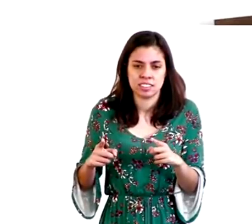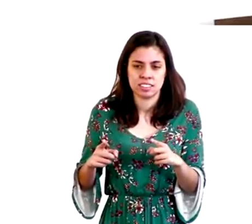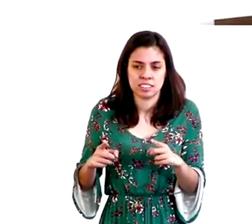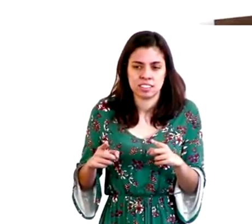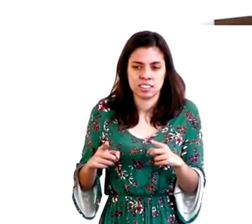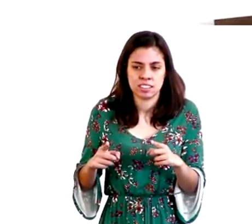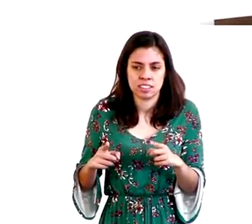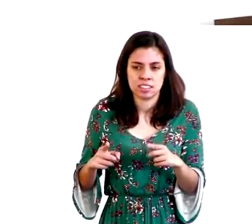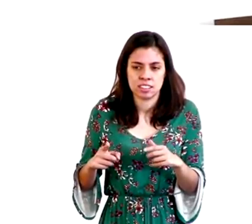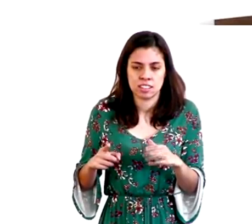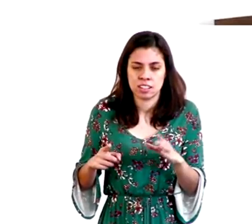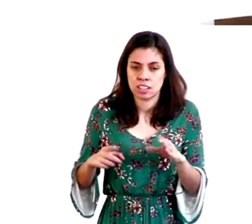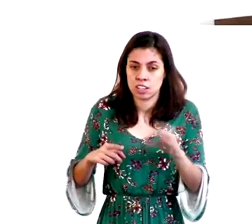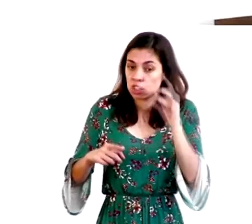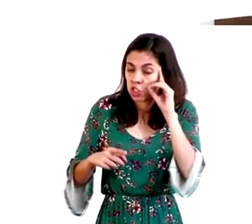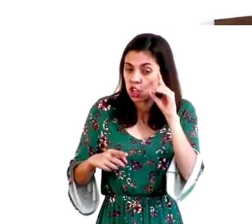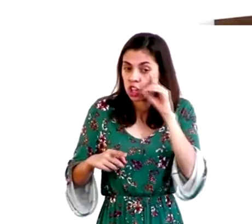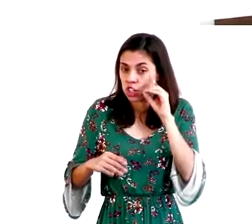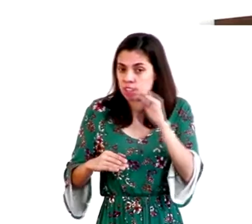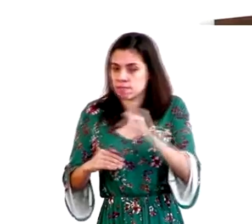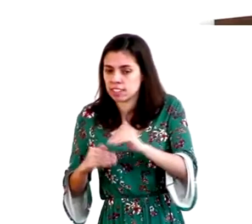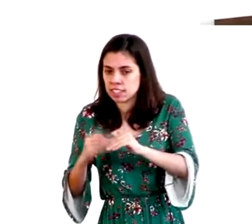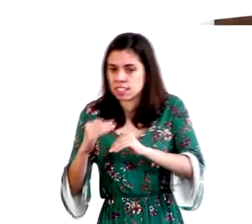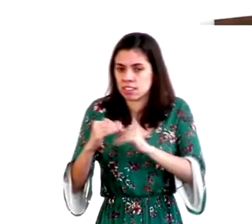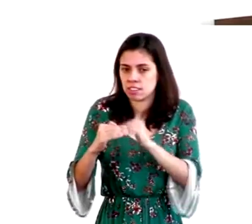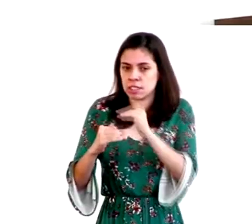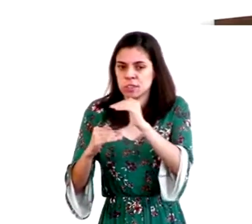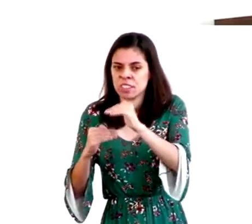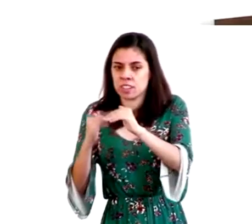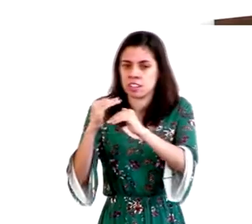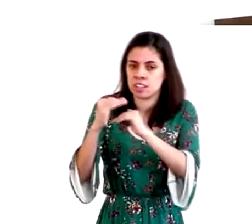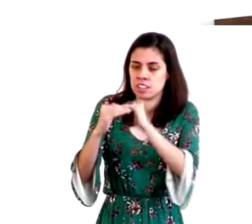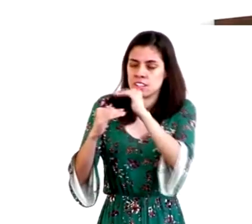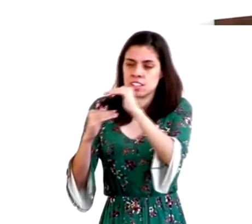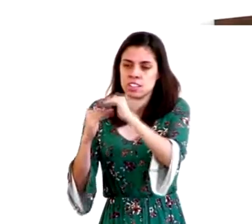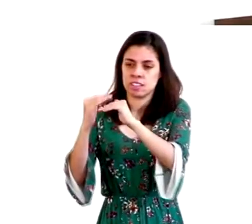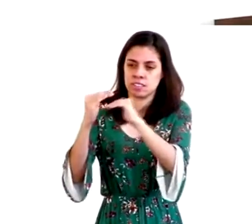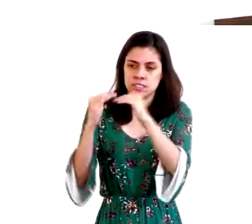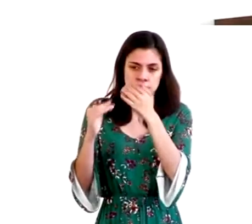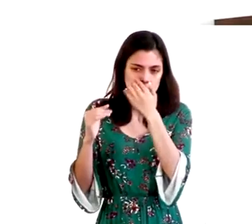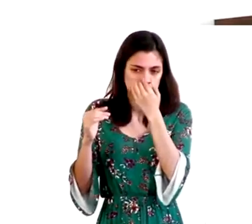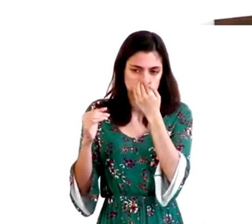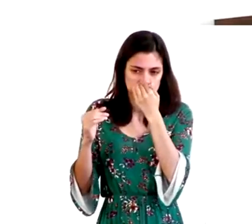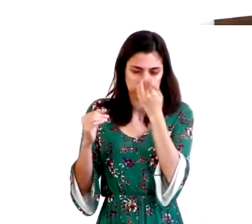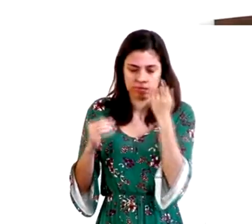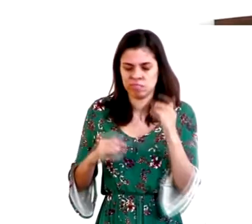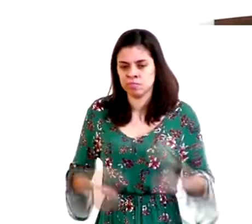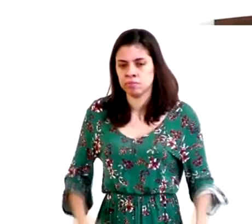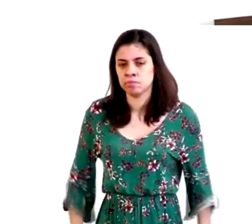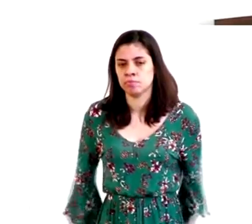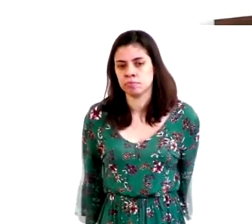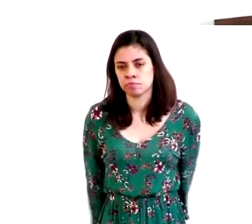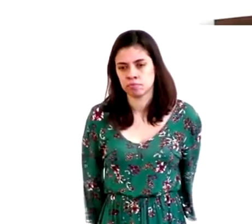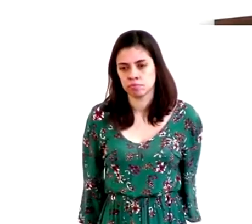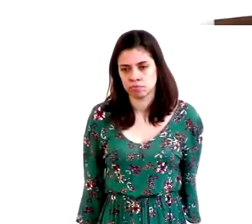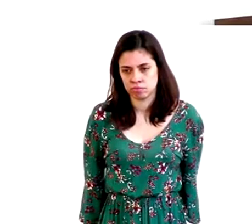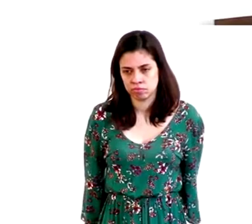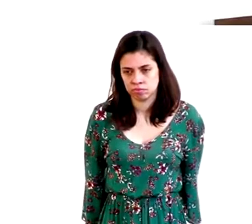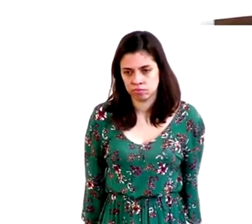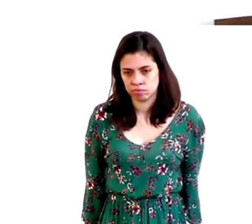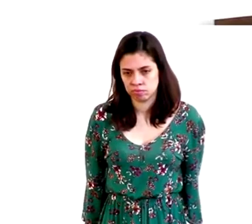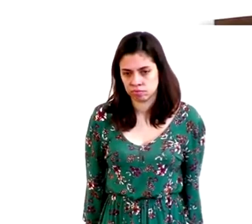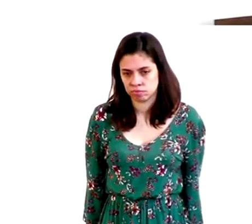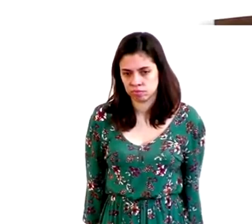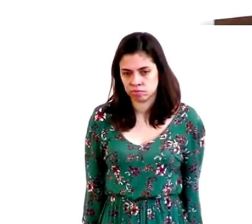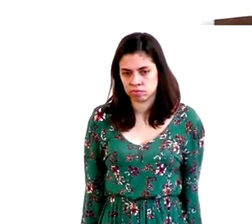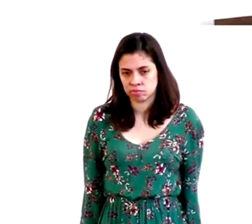homem, ao passo que esta obra é concretizada a cada dia e a cada momento em nossas